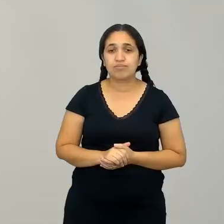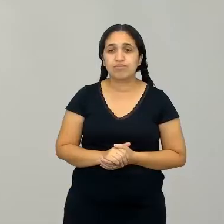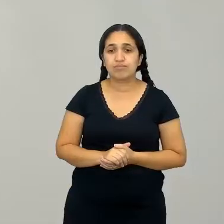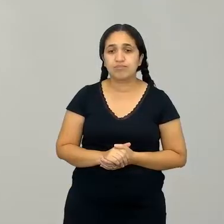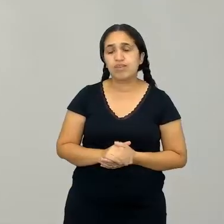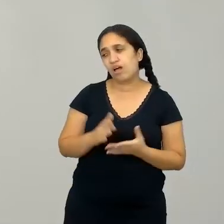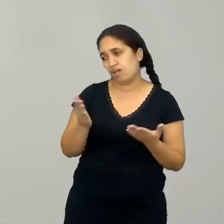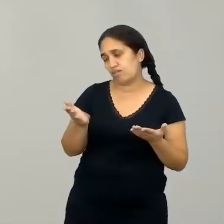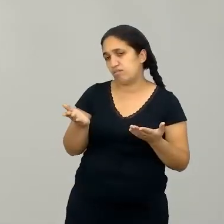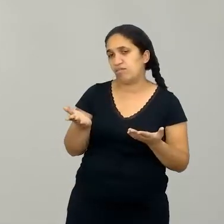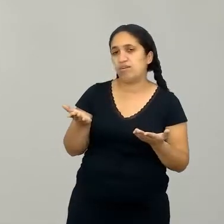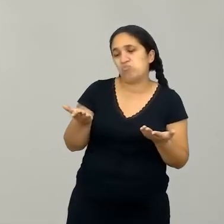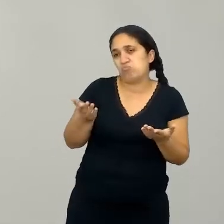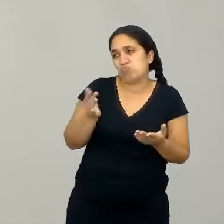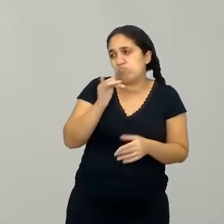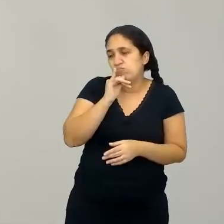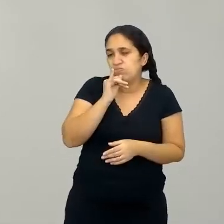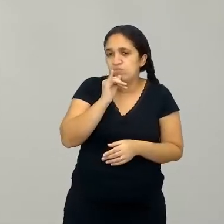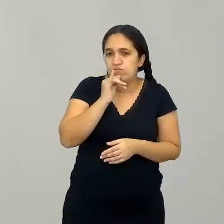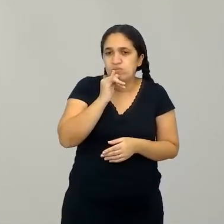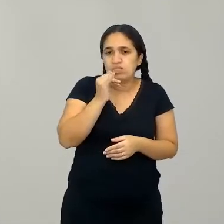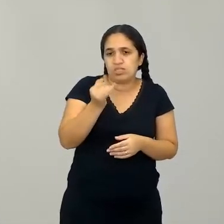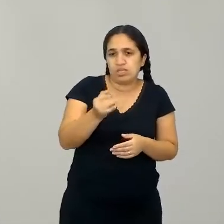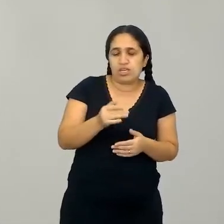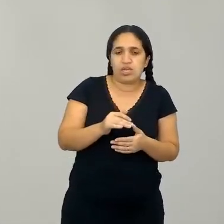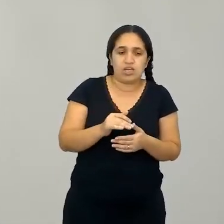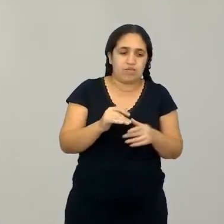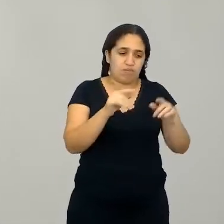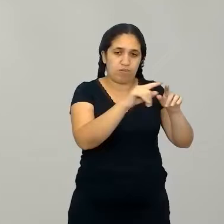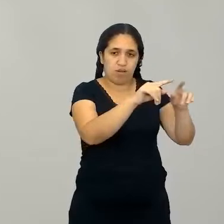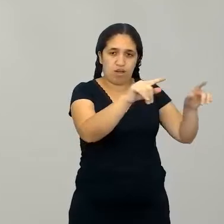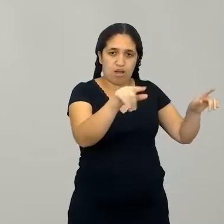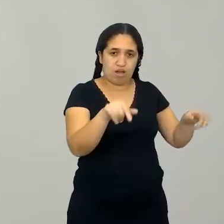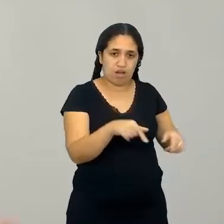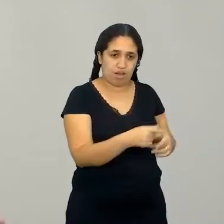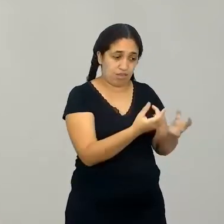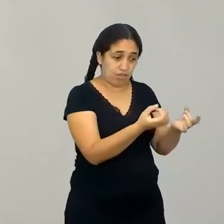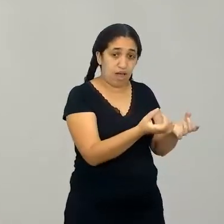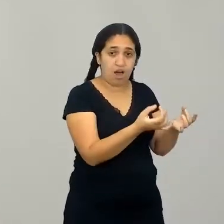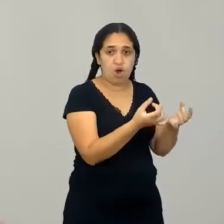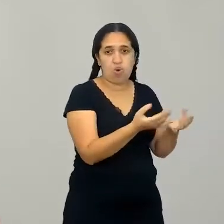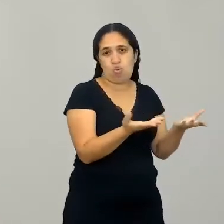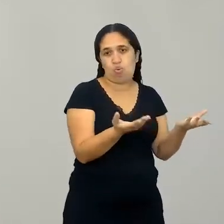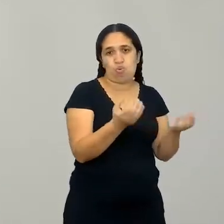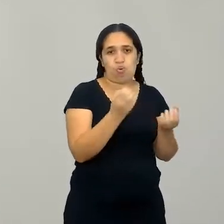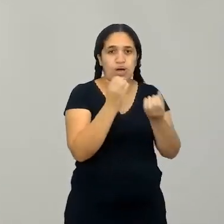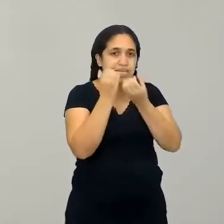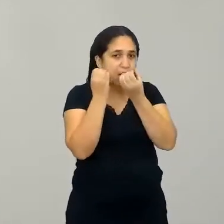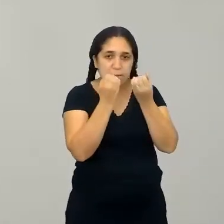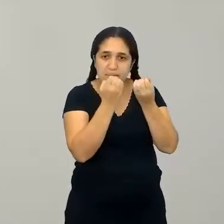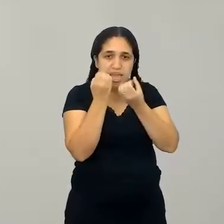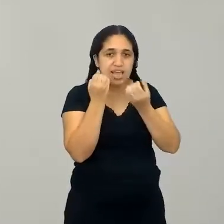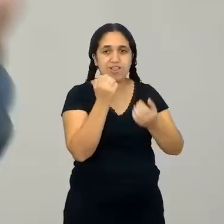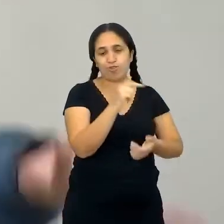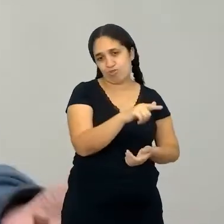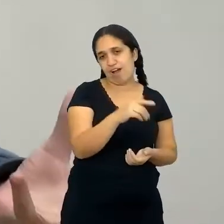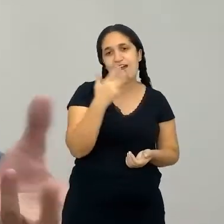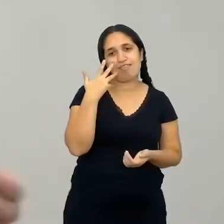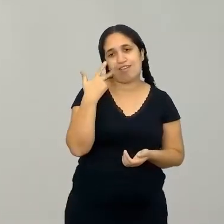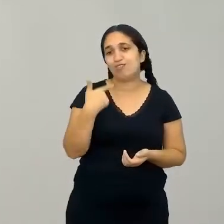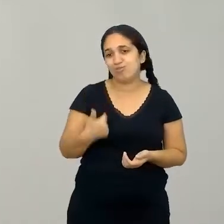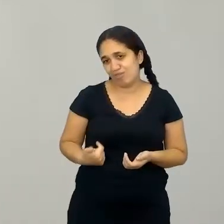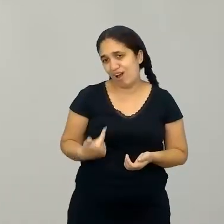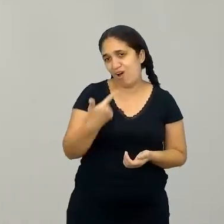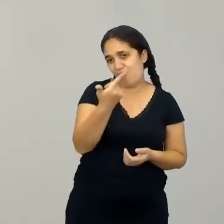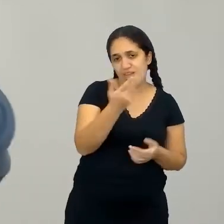Você encontra, por exemplo, ambulantes na rua vendendo, sei lá, milho, tal. Aquilo lá é natural, ele está fazendo ali